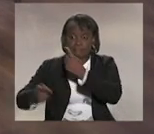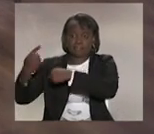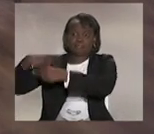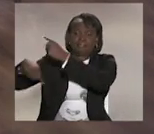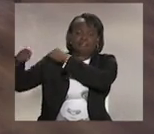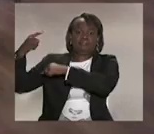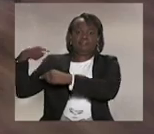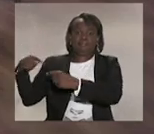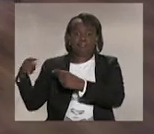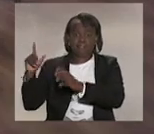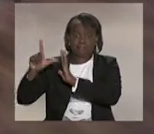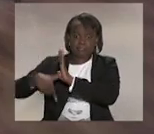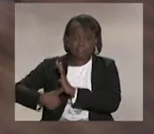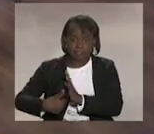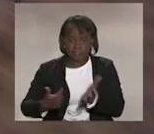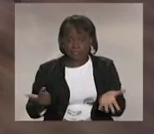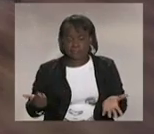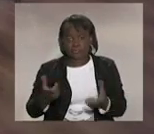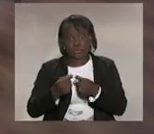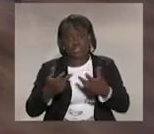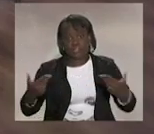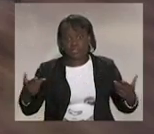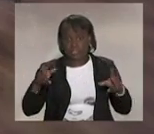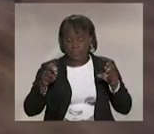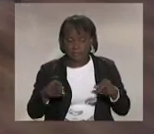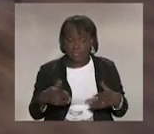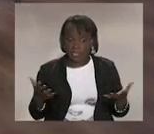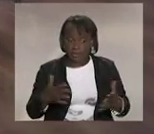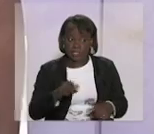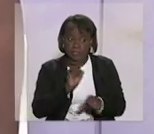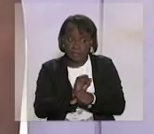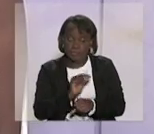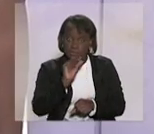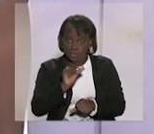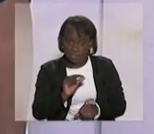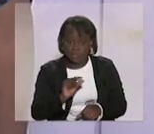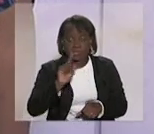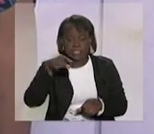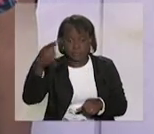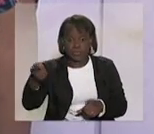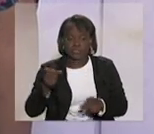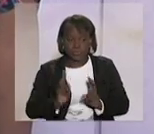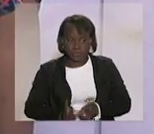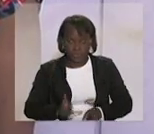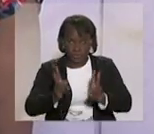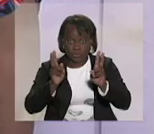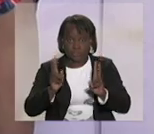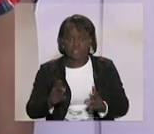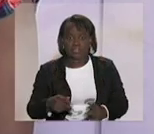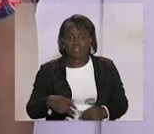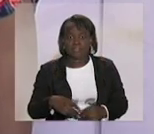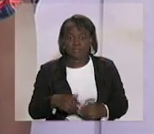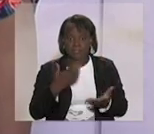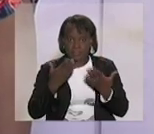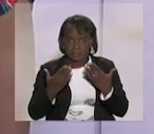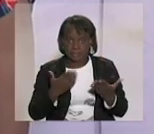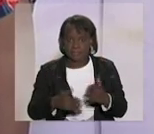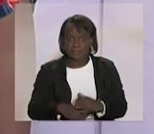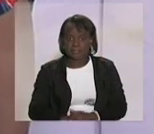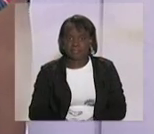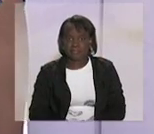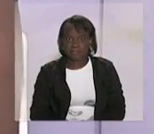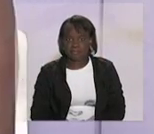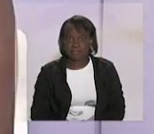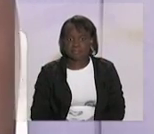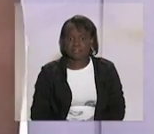um retrocesso para algo tão abrangente. A gente vai ter que fazer uma breve pausa agora, mas daqui a pouquinho a gente continua no segundo bloco esse